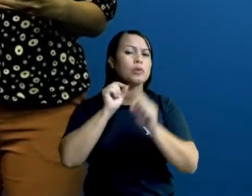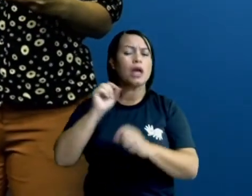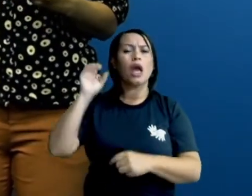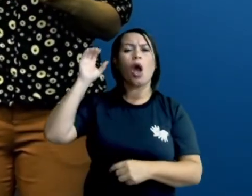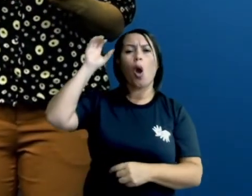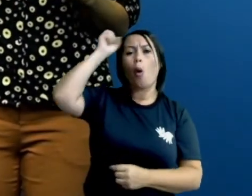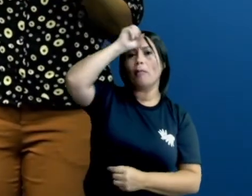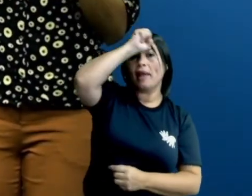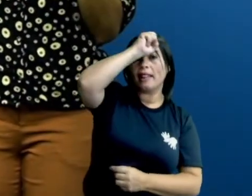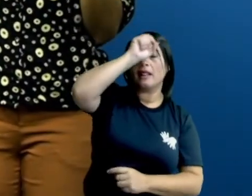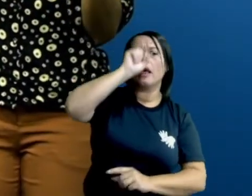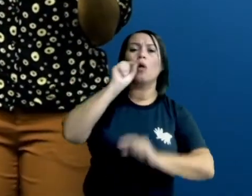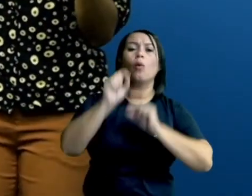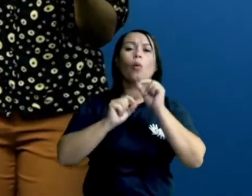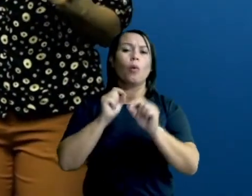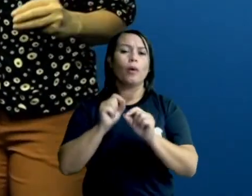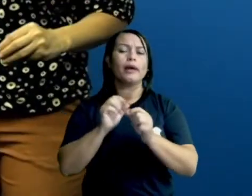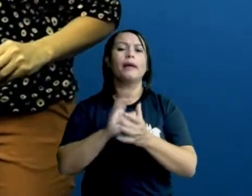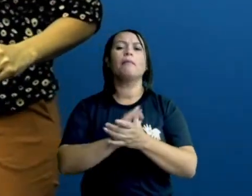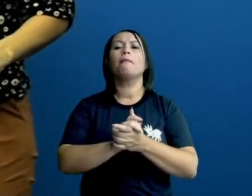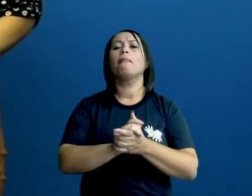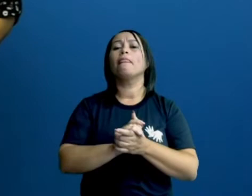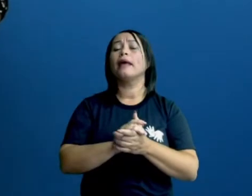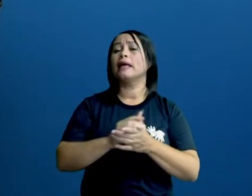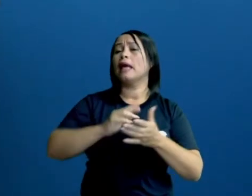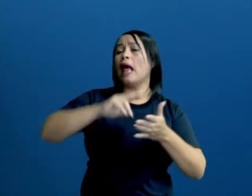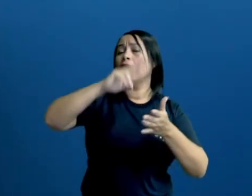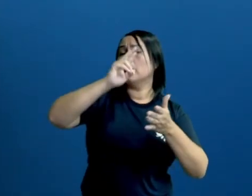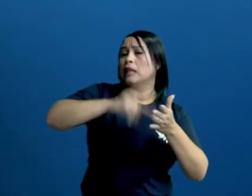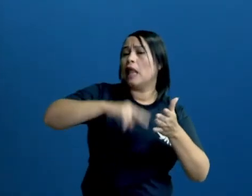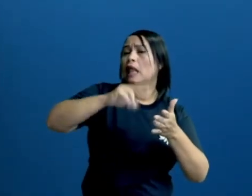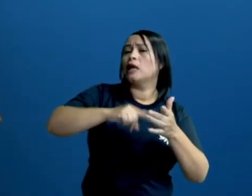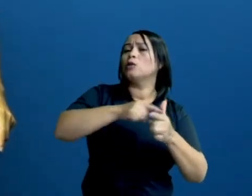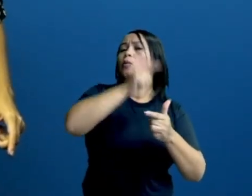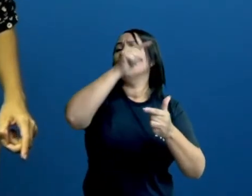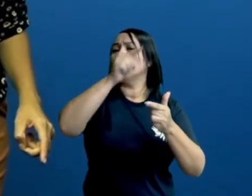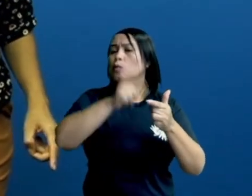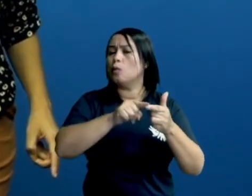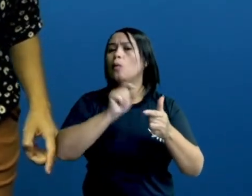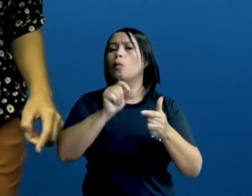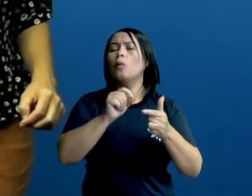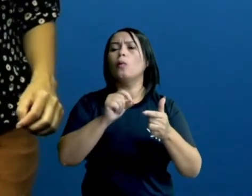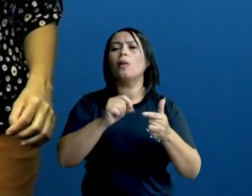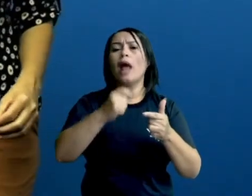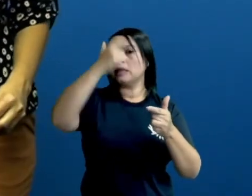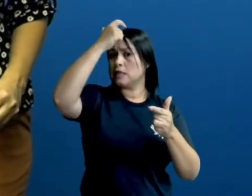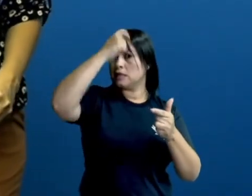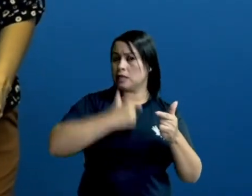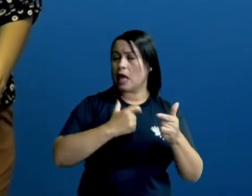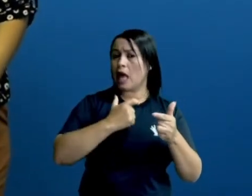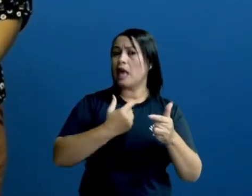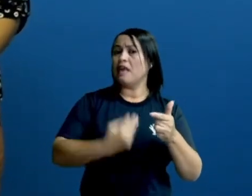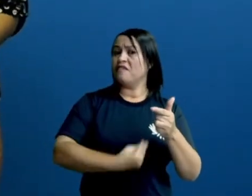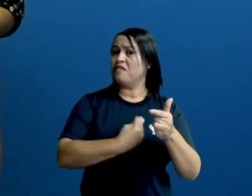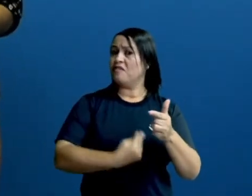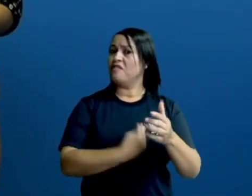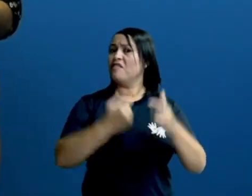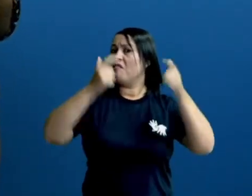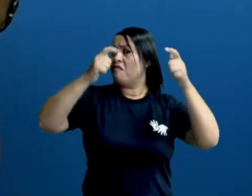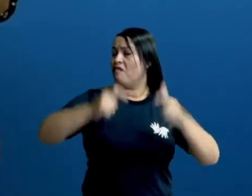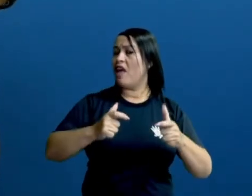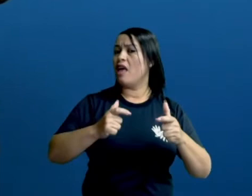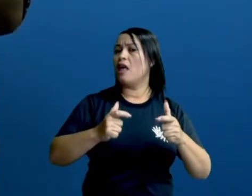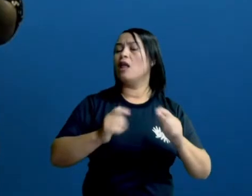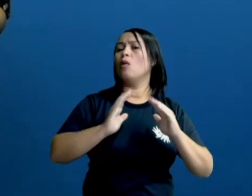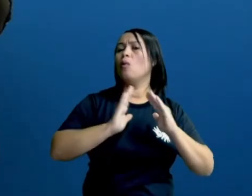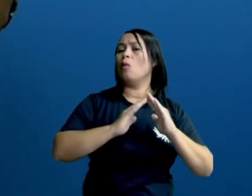compreender que nessa releitura de ser e pertencer a um lugar, o